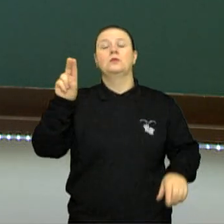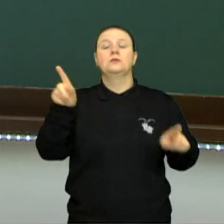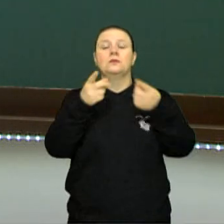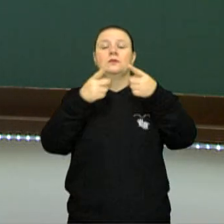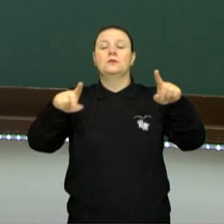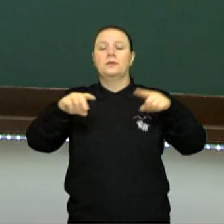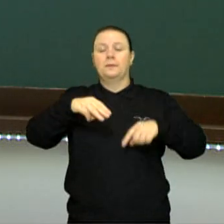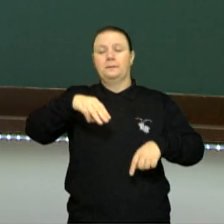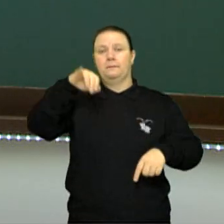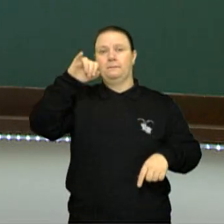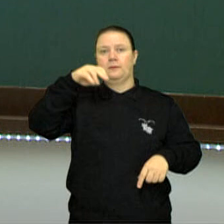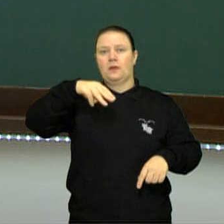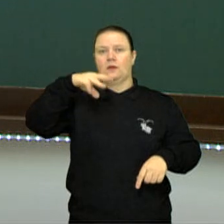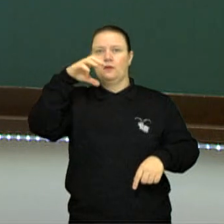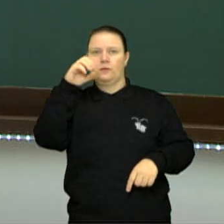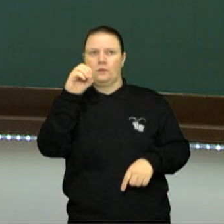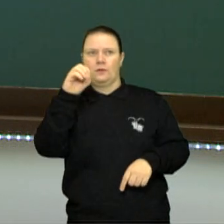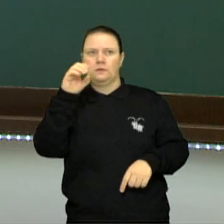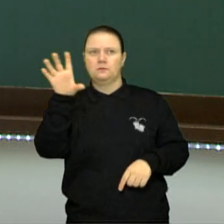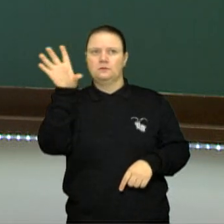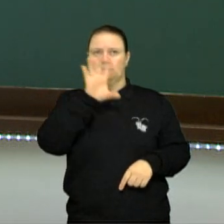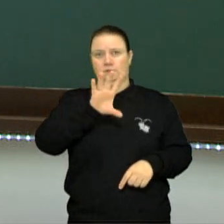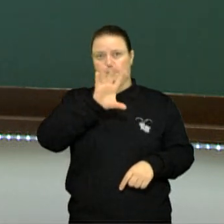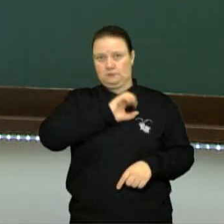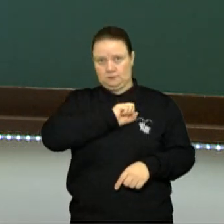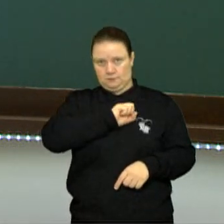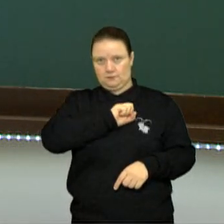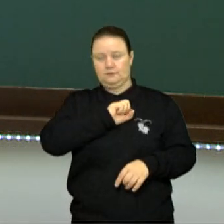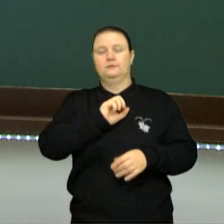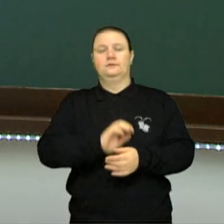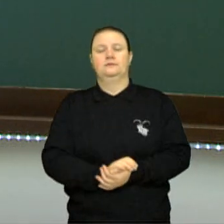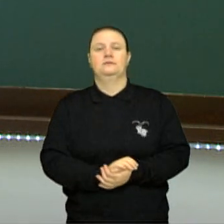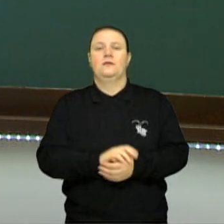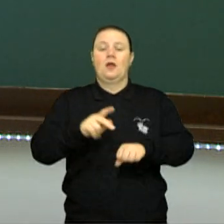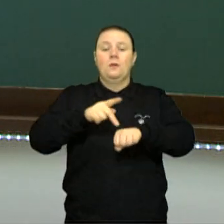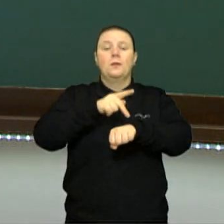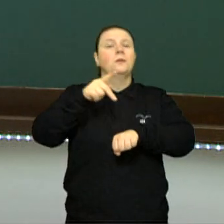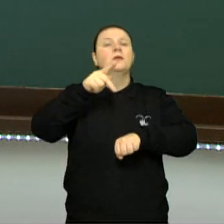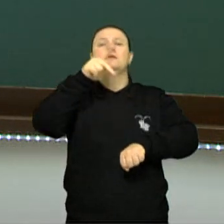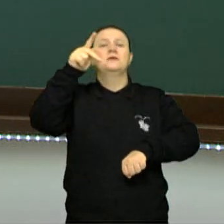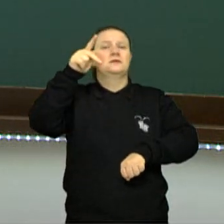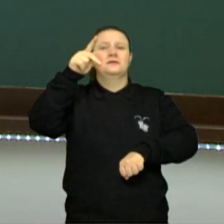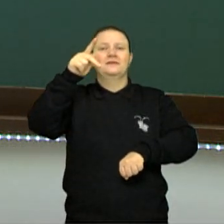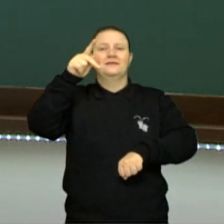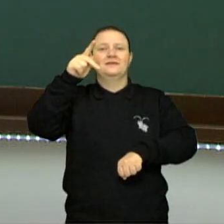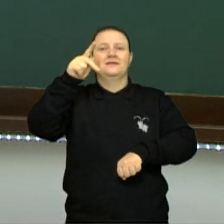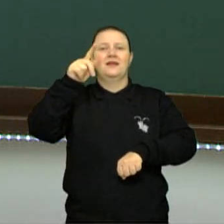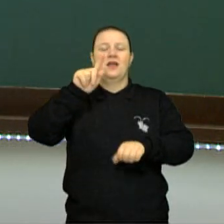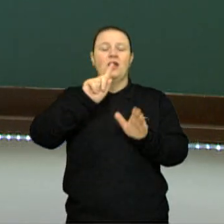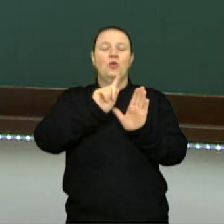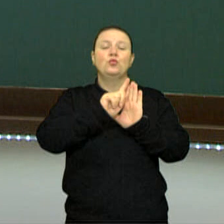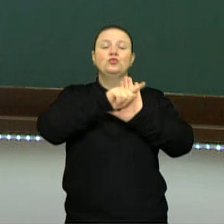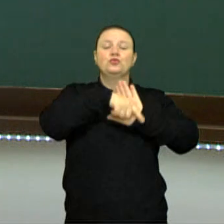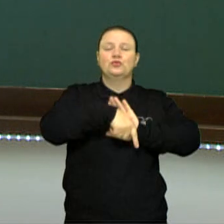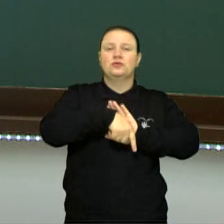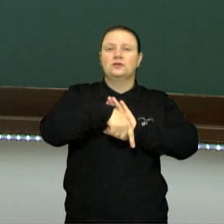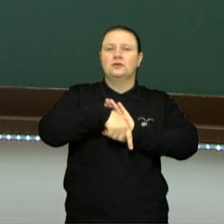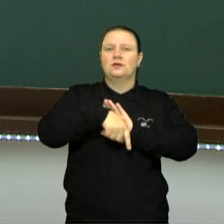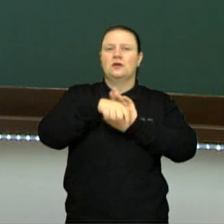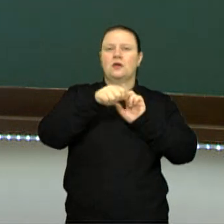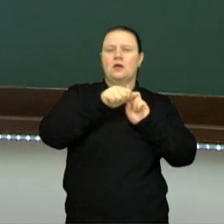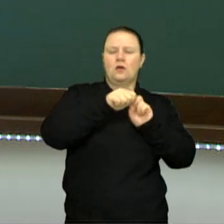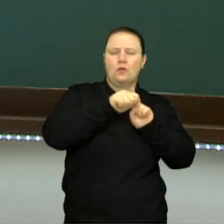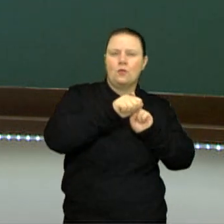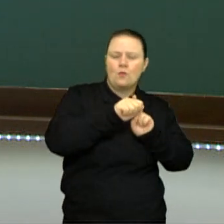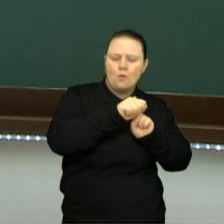e trouxe toda essa beleza e poesia também para o nosso país, né? Então, um gênero popular entre os séculos